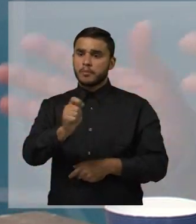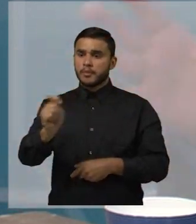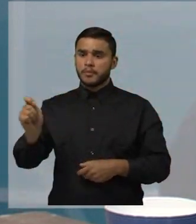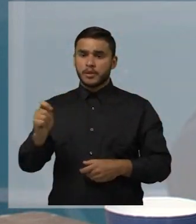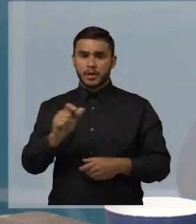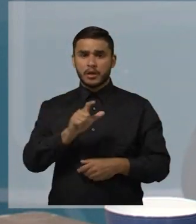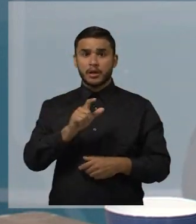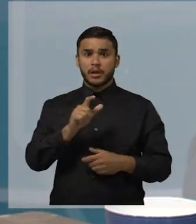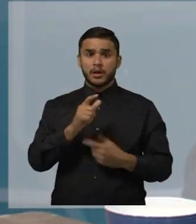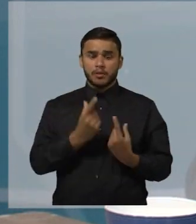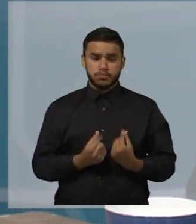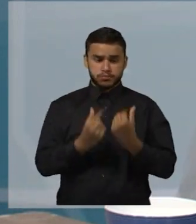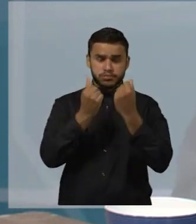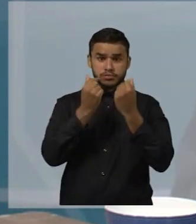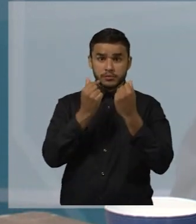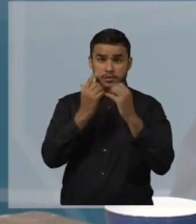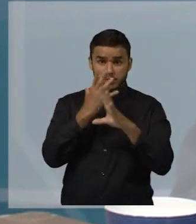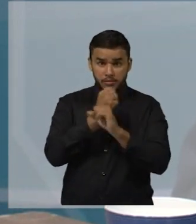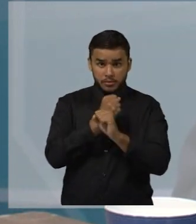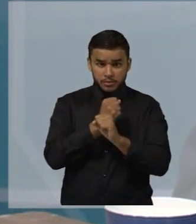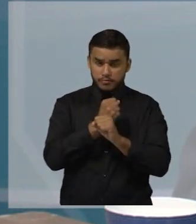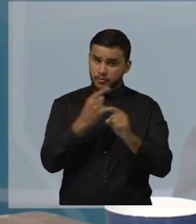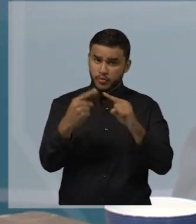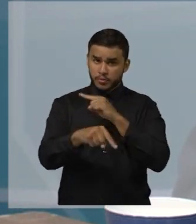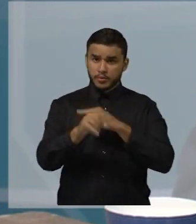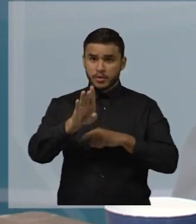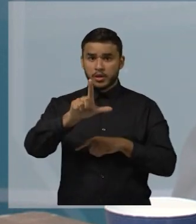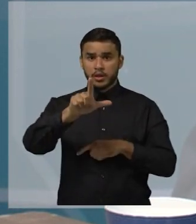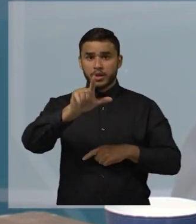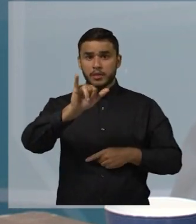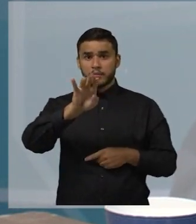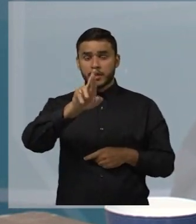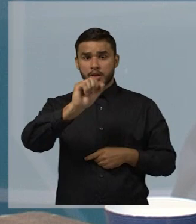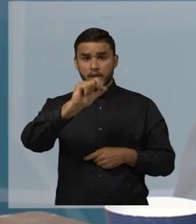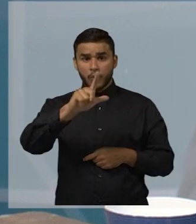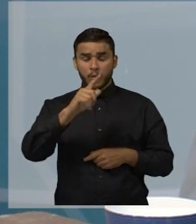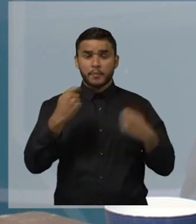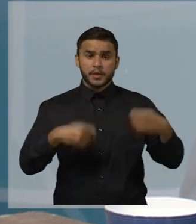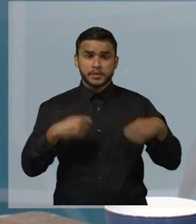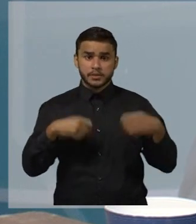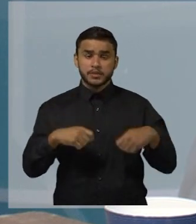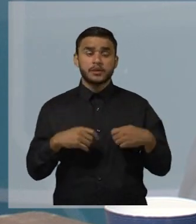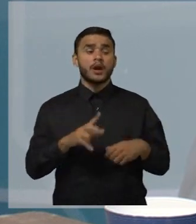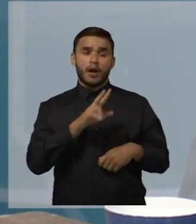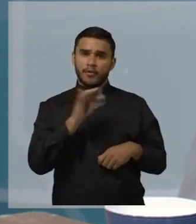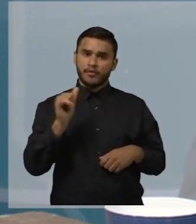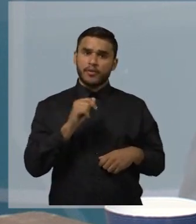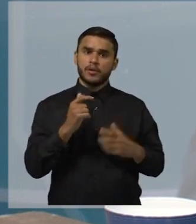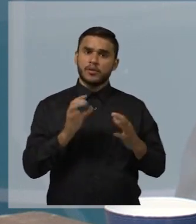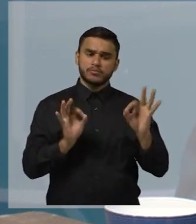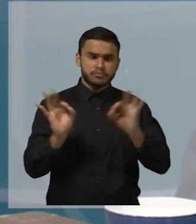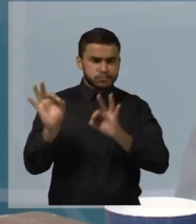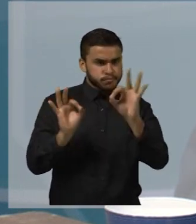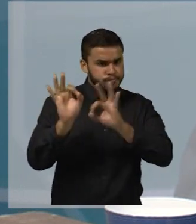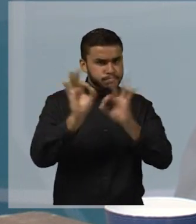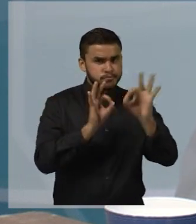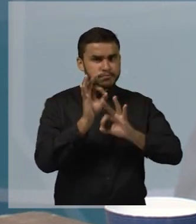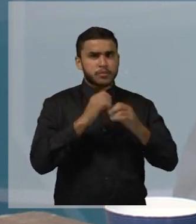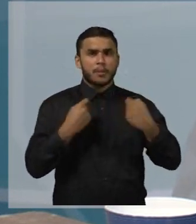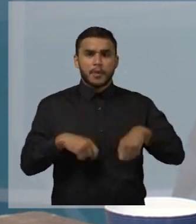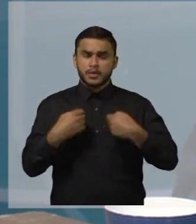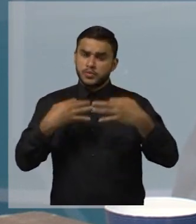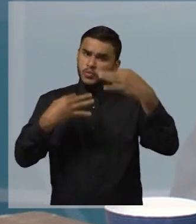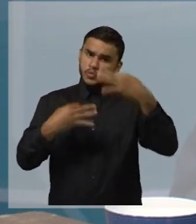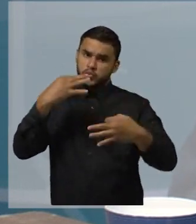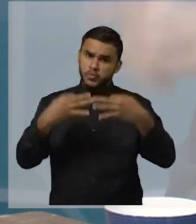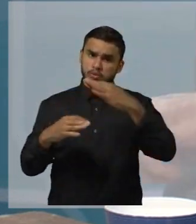sistema produtivo, ele não segue receita liberal, não. A receita liberal seria de intervir para fazer com que esse